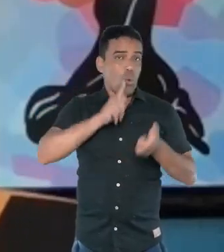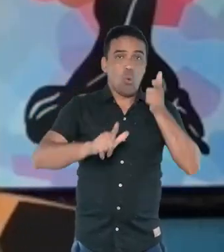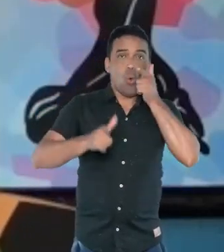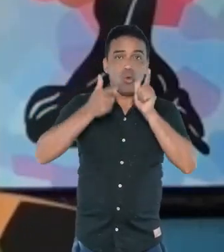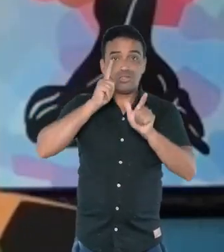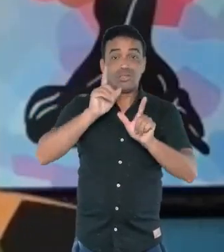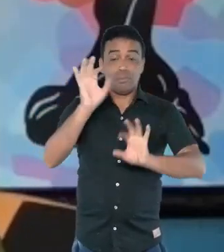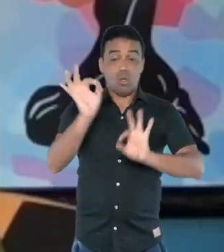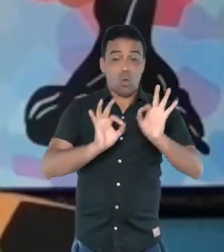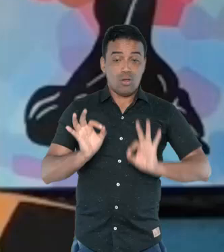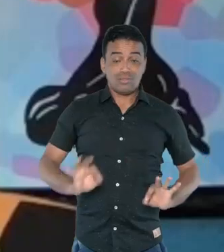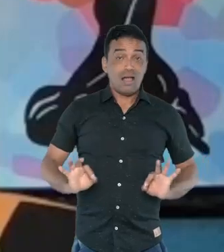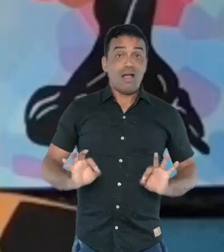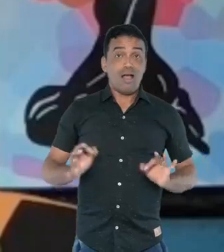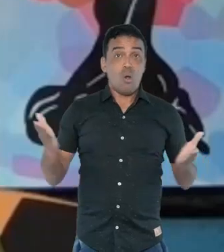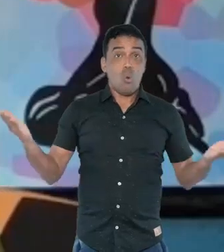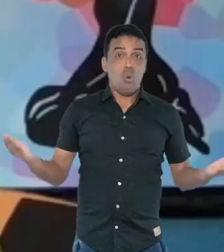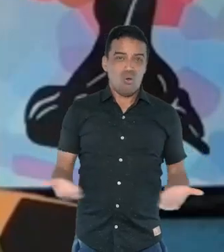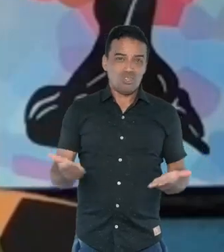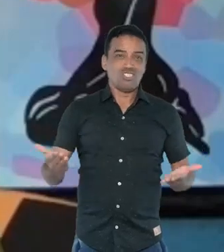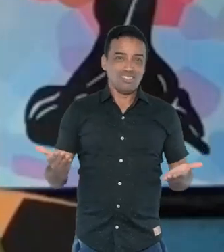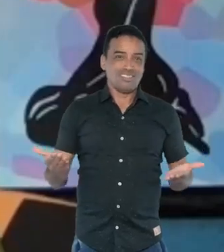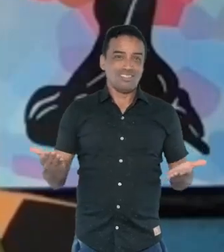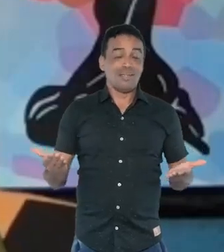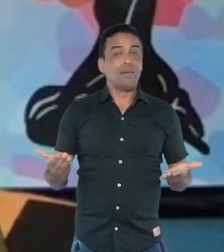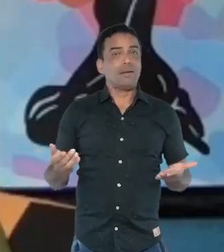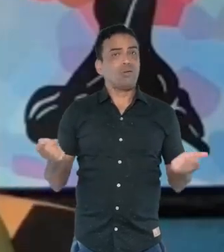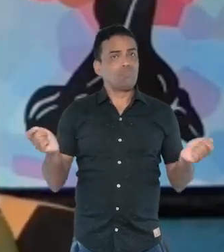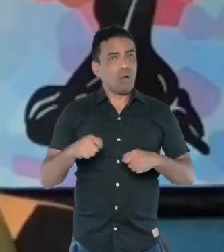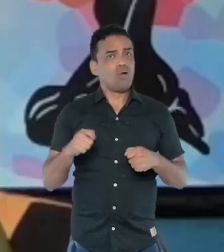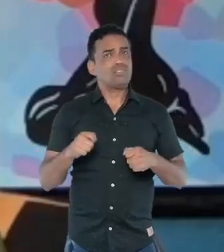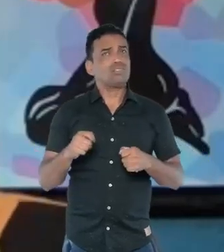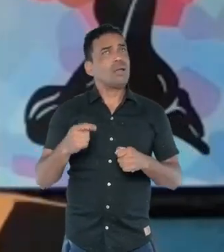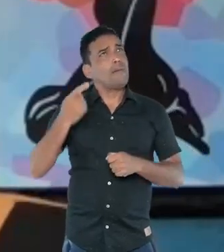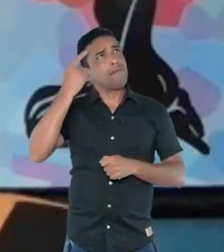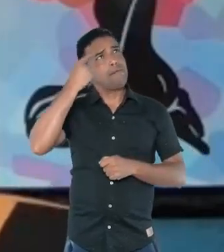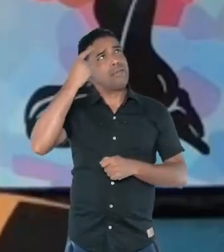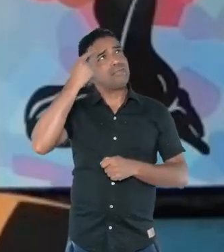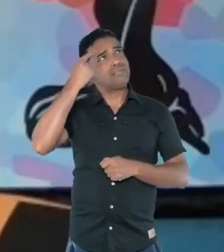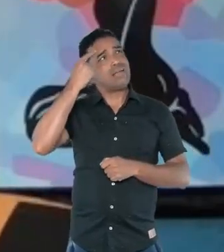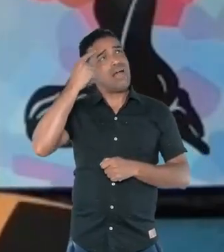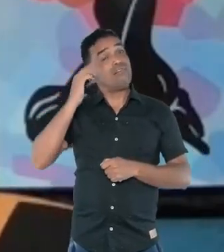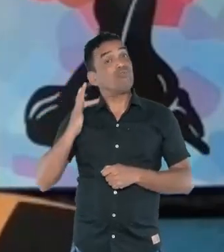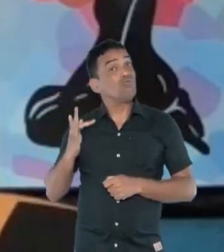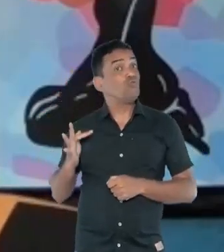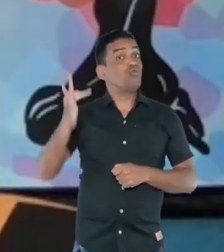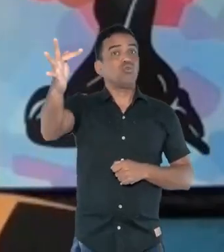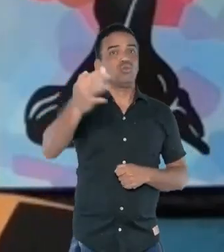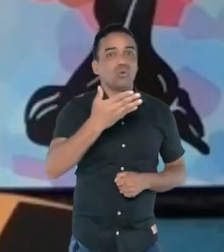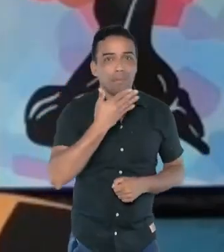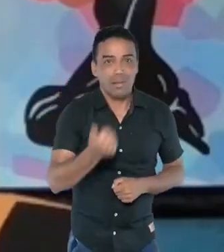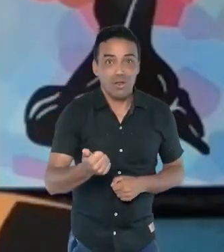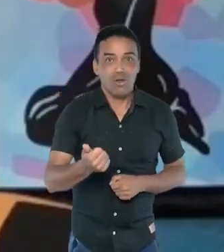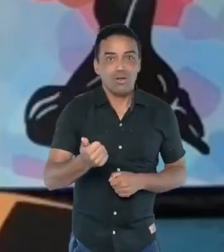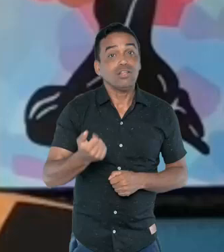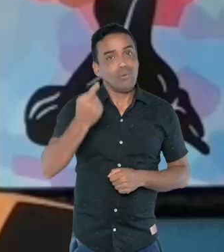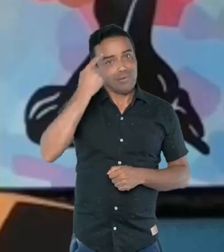me reorganizar nesse presente para que eu possa projetar futuros melhores. Então, a ideia da